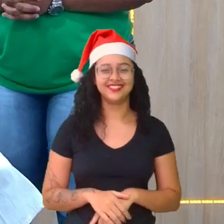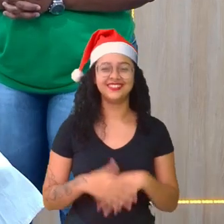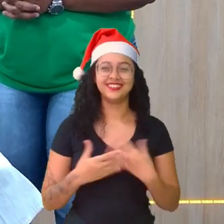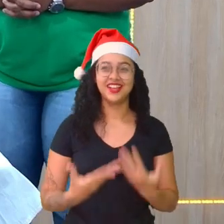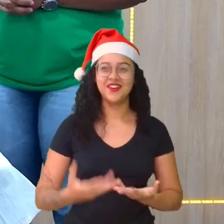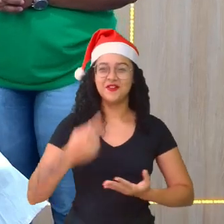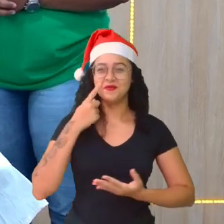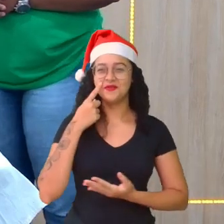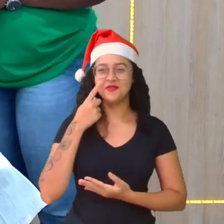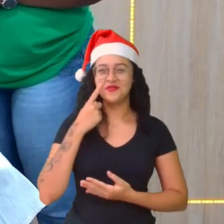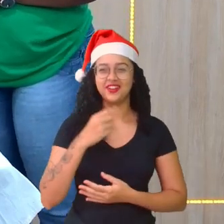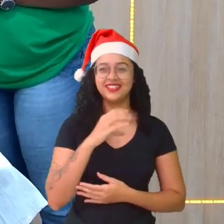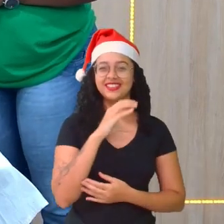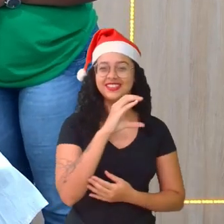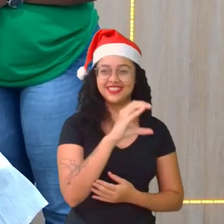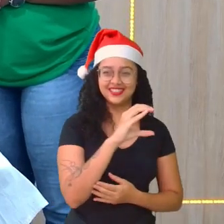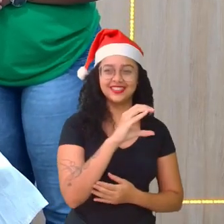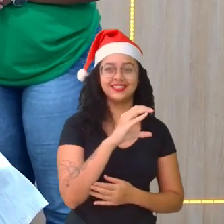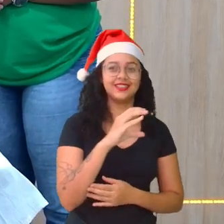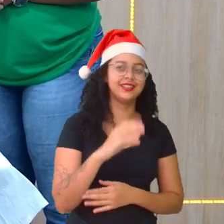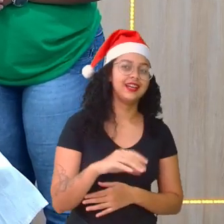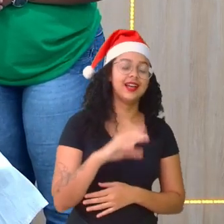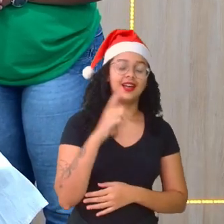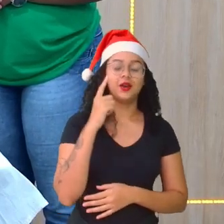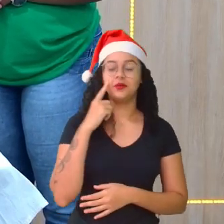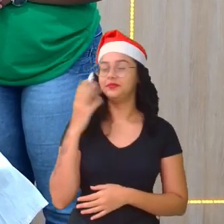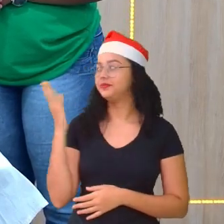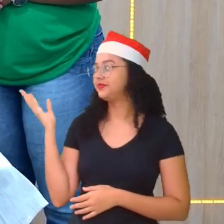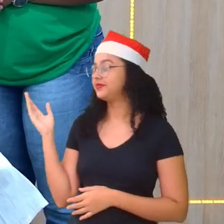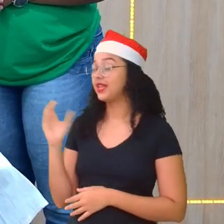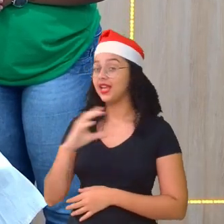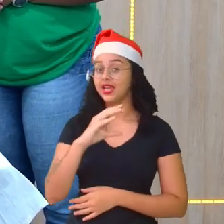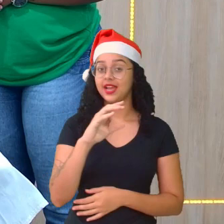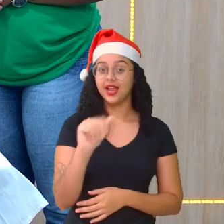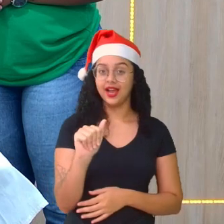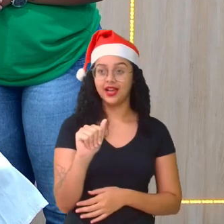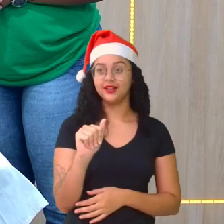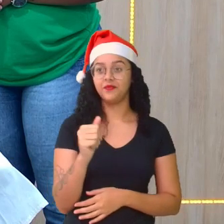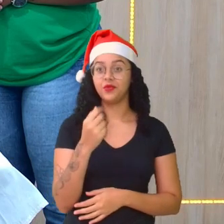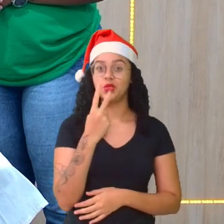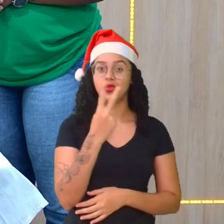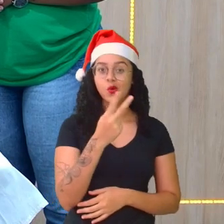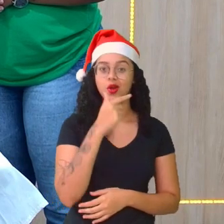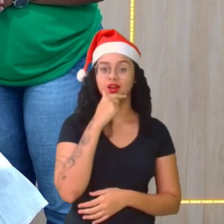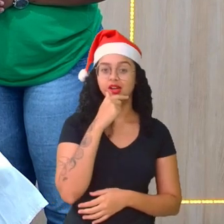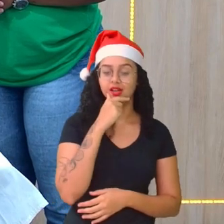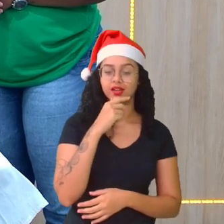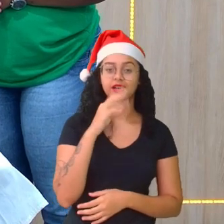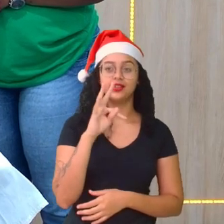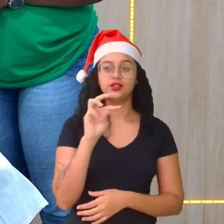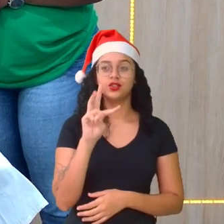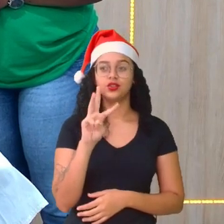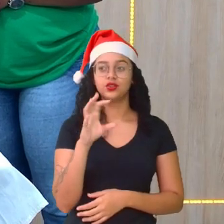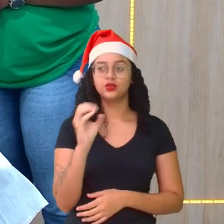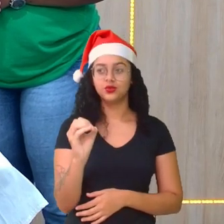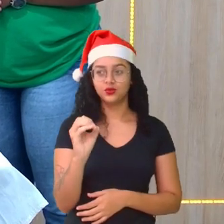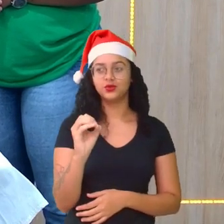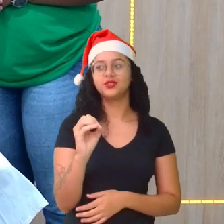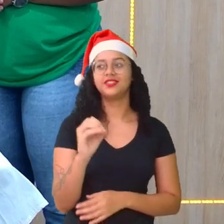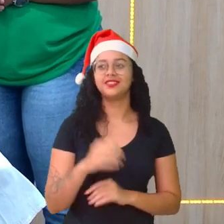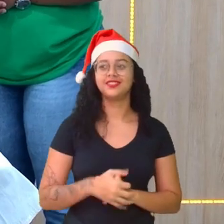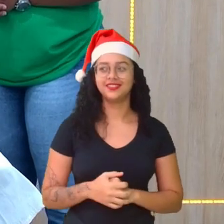Bora ver aqui, ó. C, K, pensa aí, K, 2 em inglês, nossa amiga ali, ó, tchu,